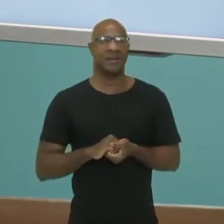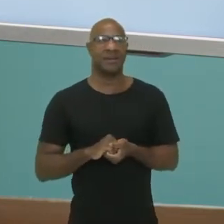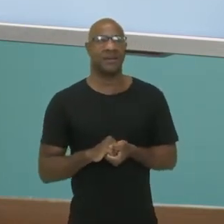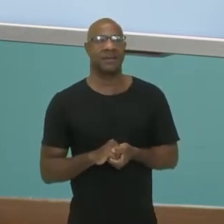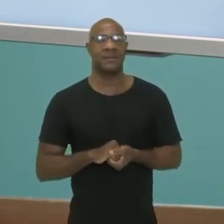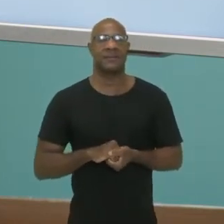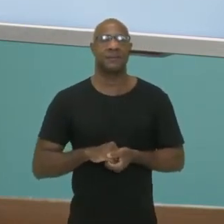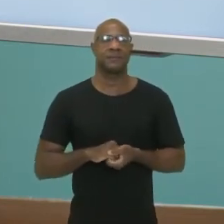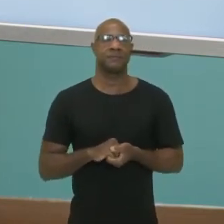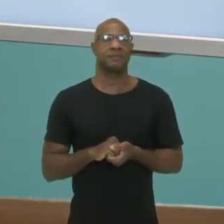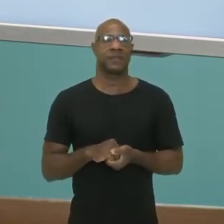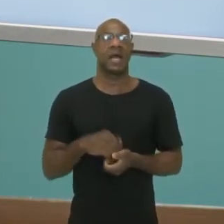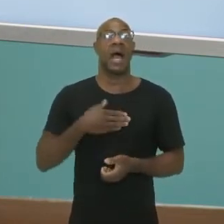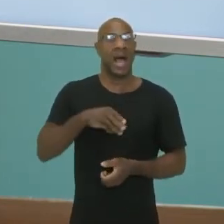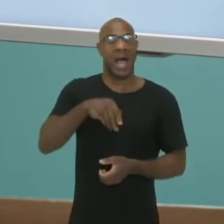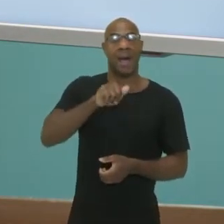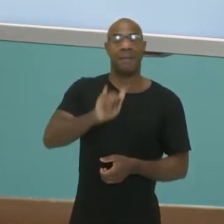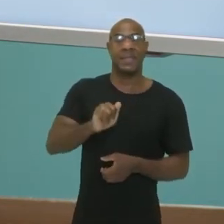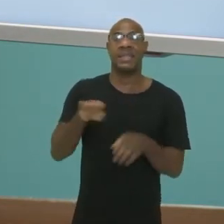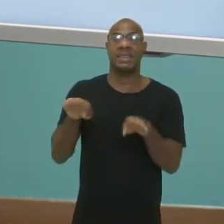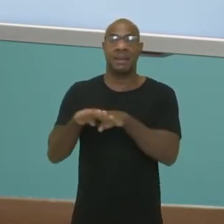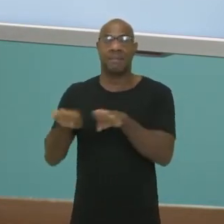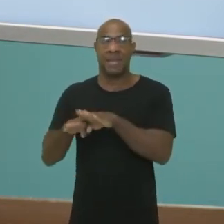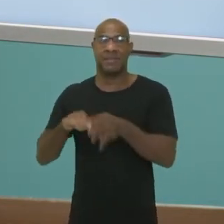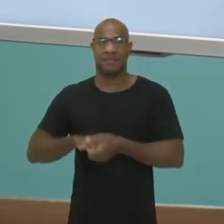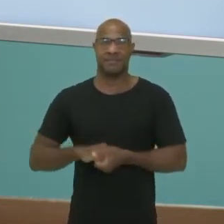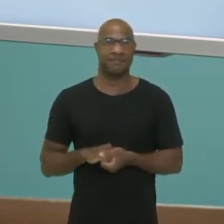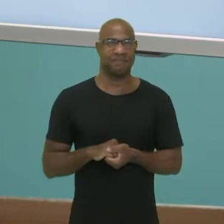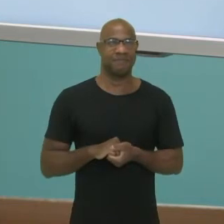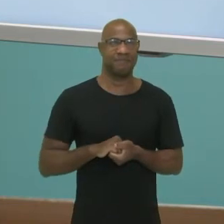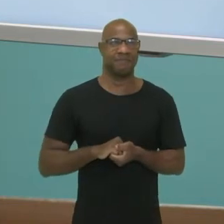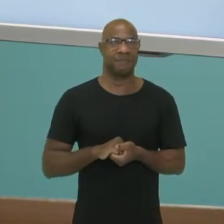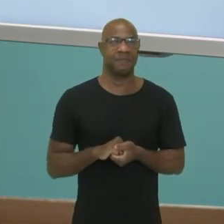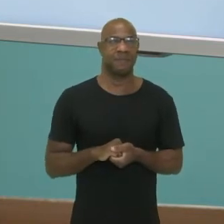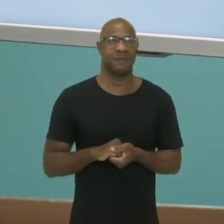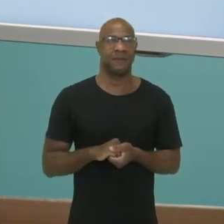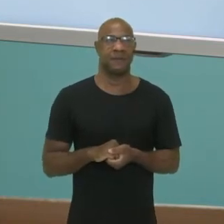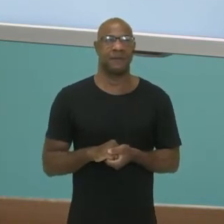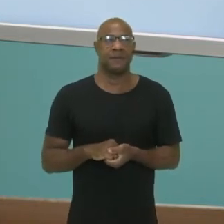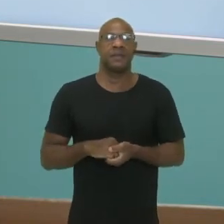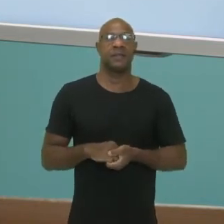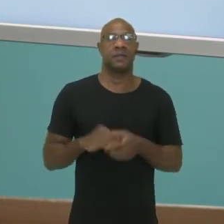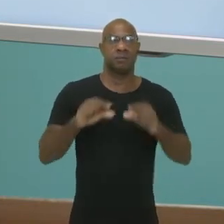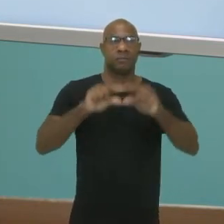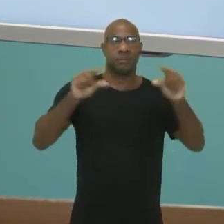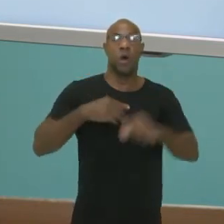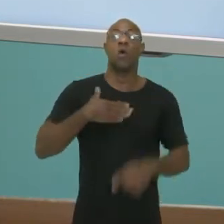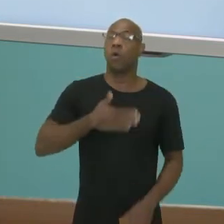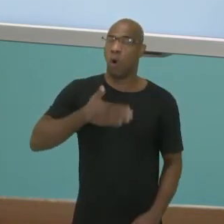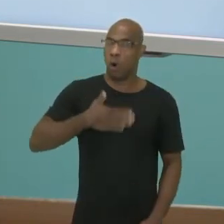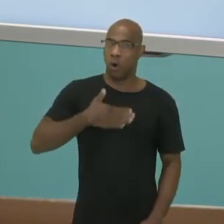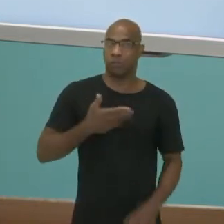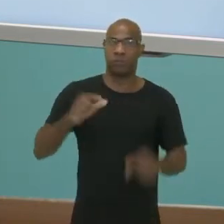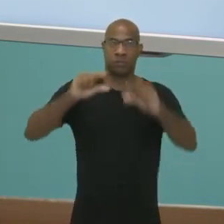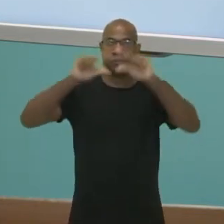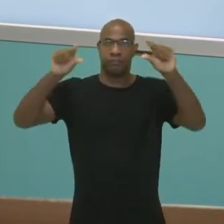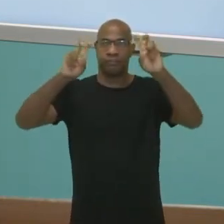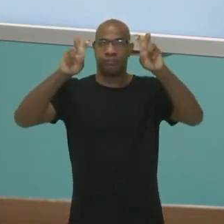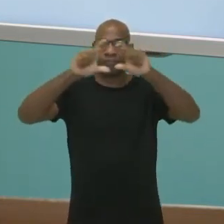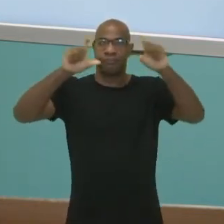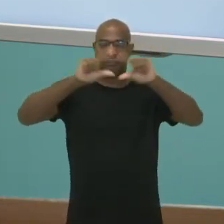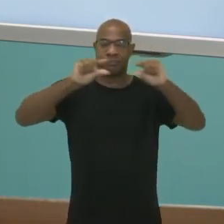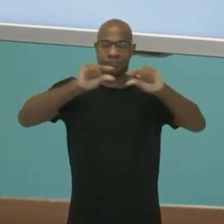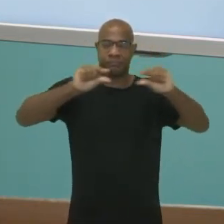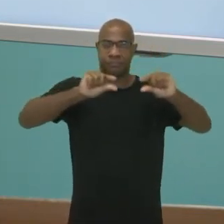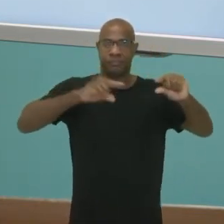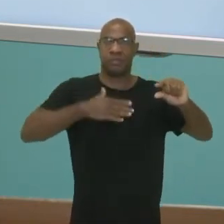a mim também, certo? Então, só para voltar a recapitular. Expressões de gostos, quando a pessoa gosta, a mim me gusta, a